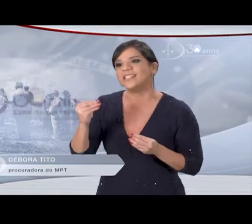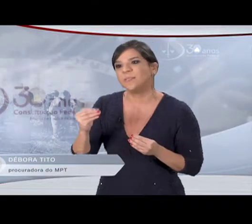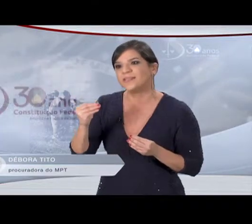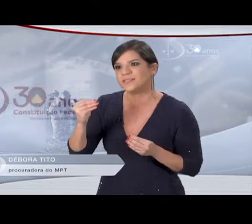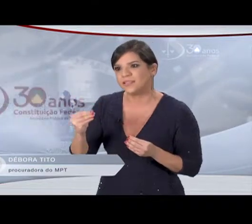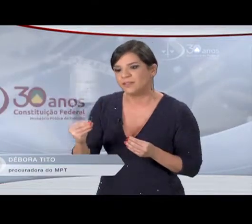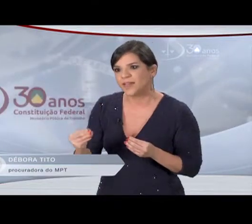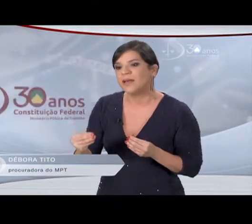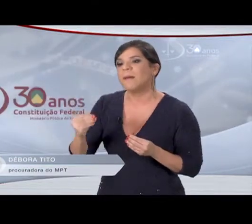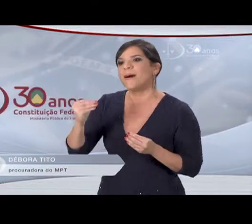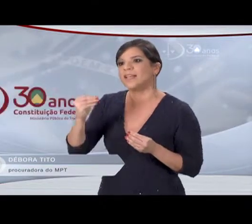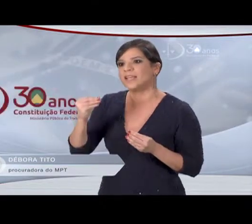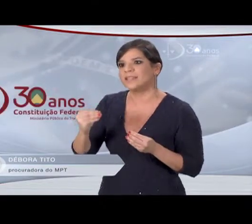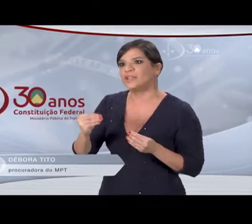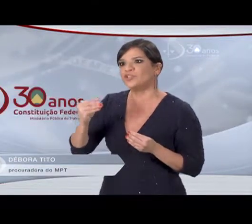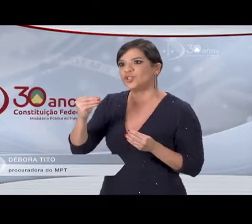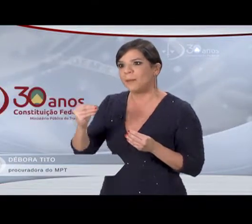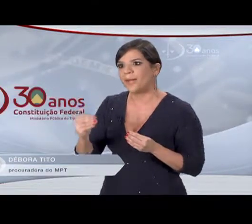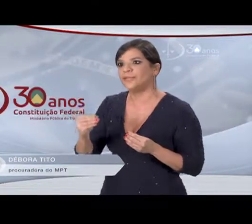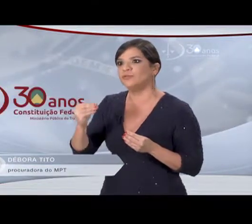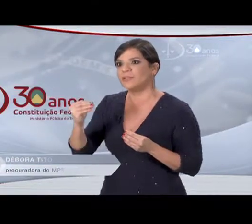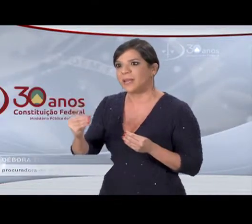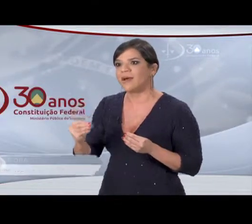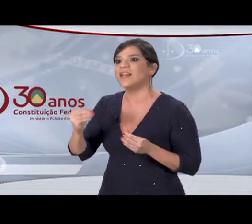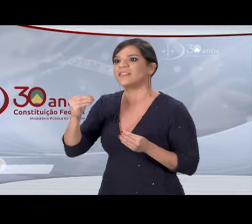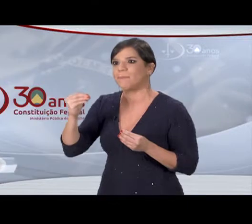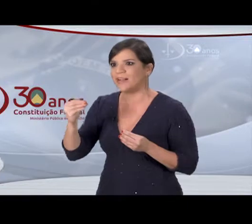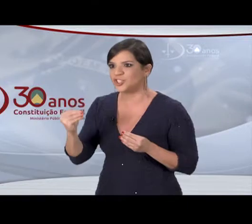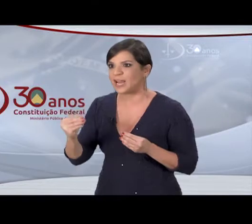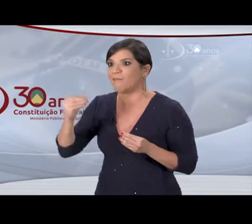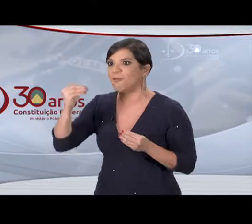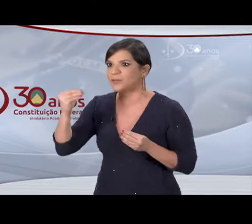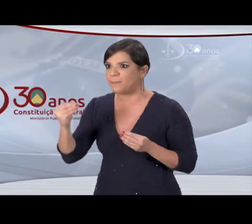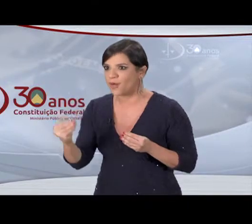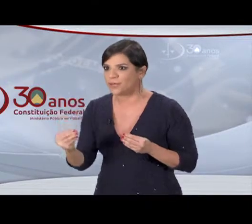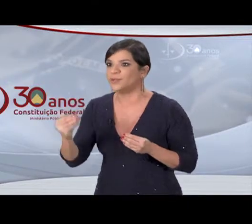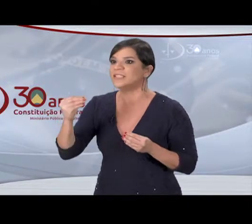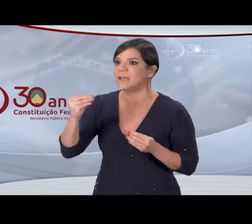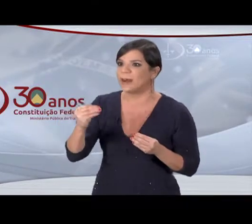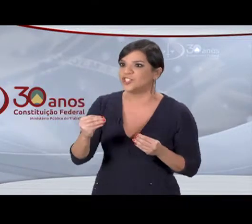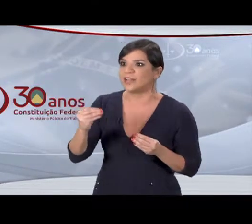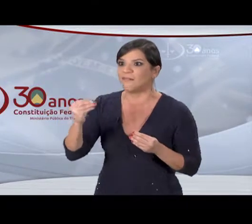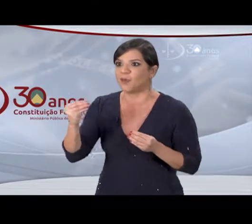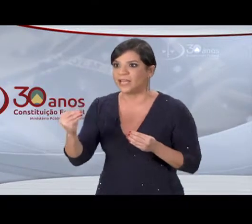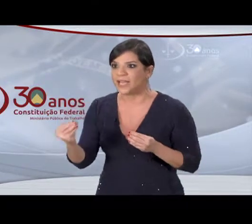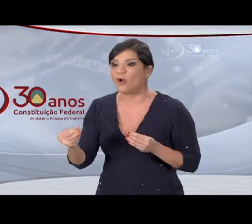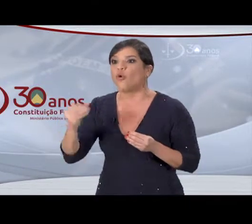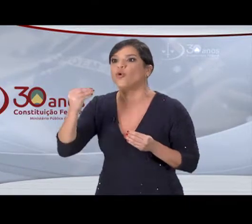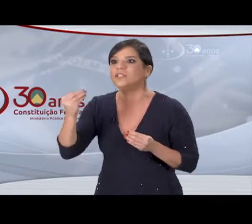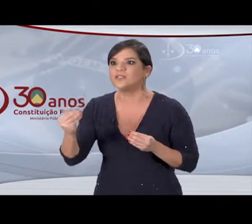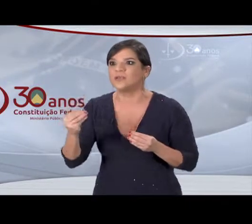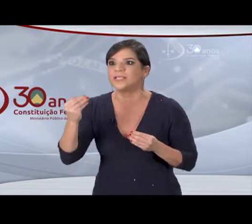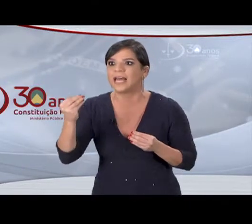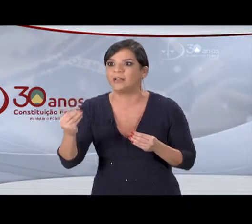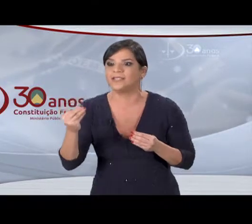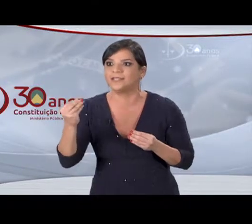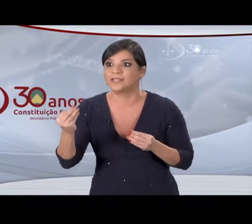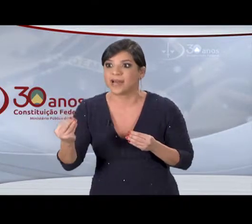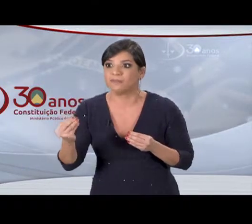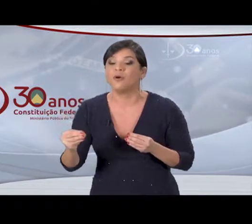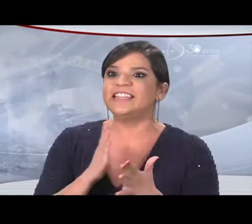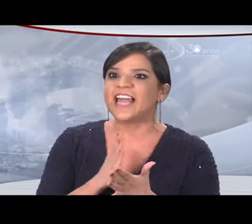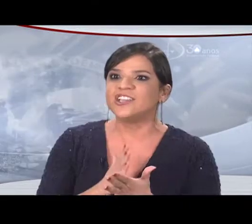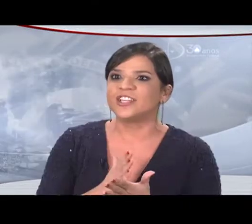coordenadoria específica para tratar justamente do tema trabalho escravo contemporâneo, trabalho escravo moderno ou condições análogas